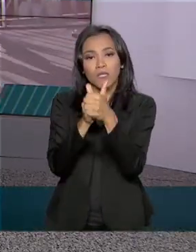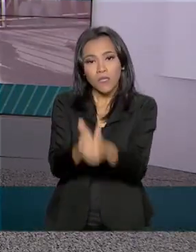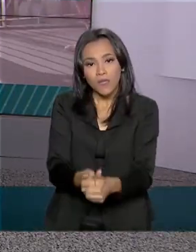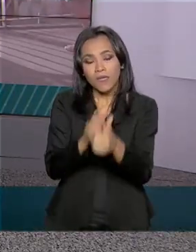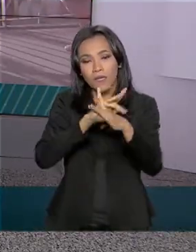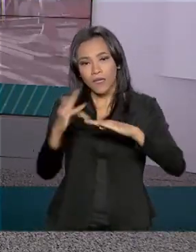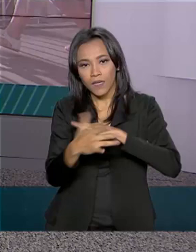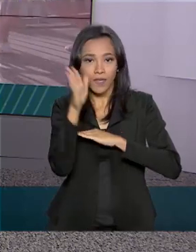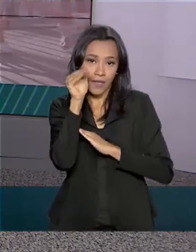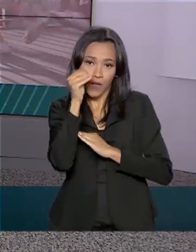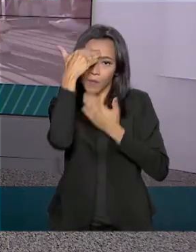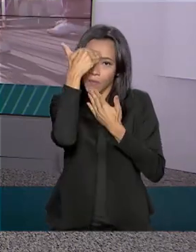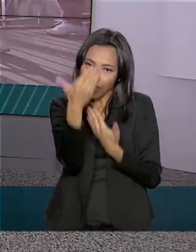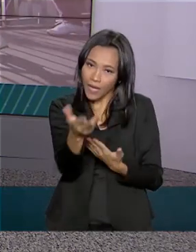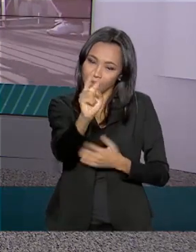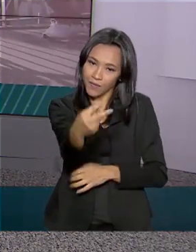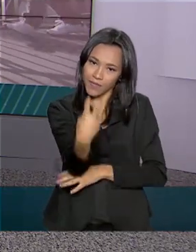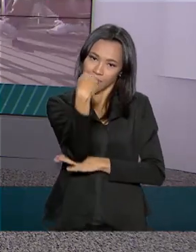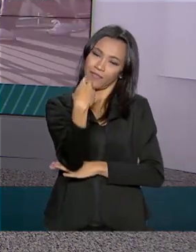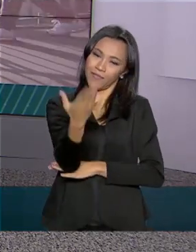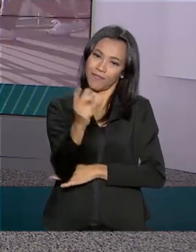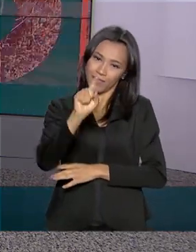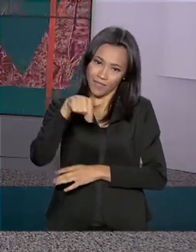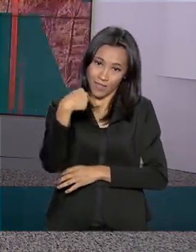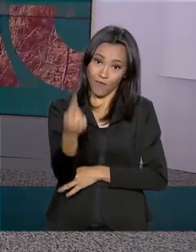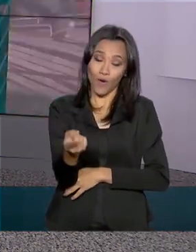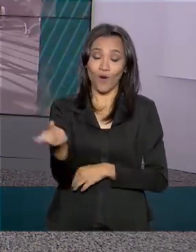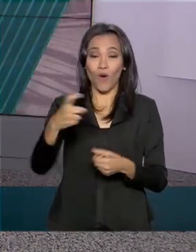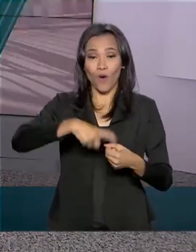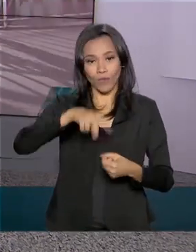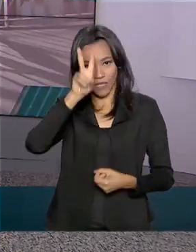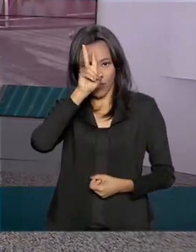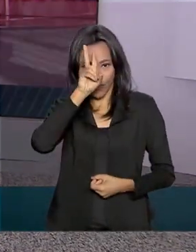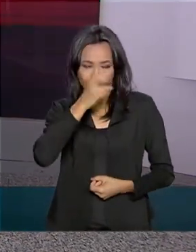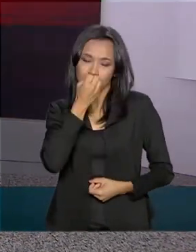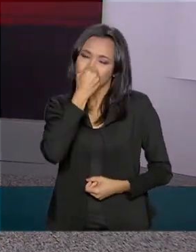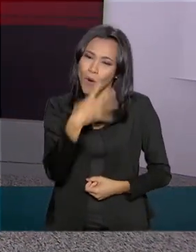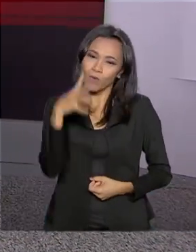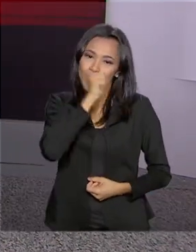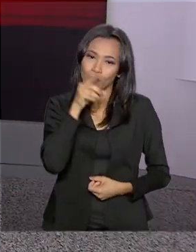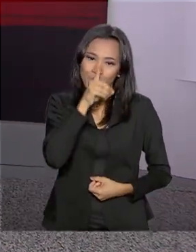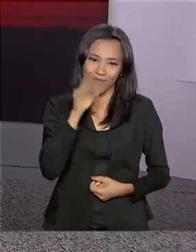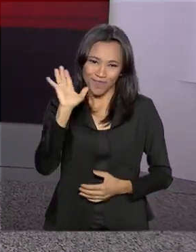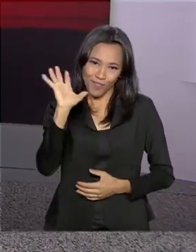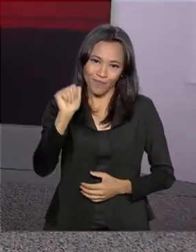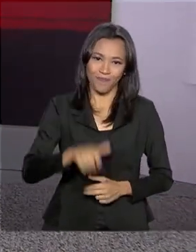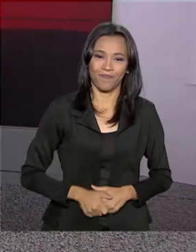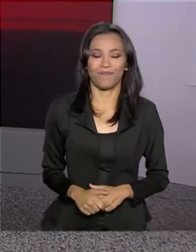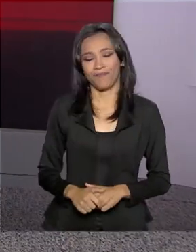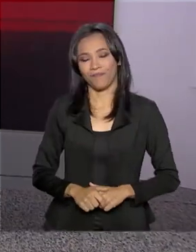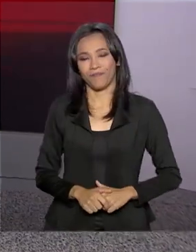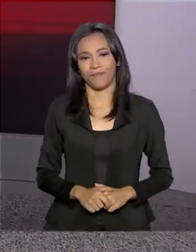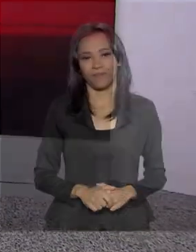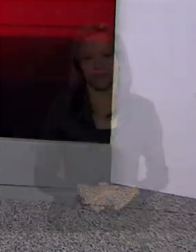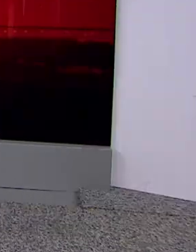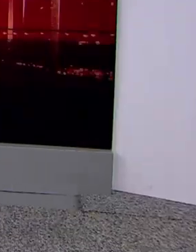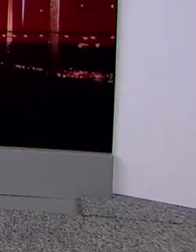redes sociais muito obrigada pela companhia eu volto na segunda feira bom final de semana e tal